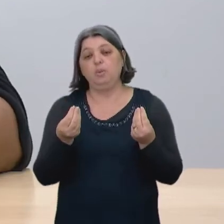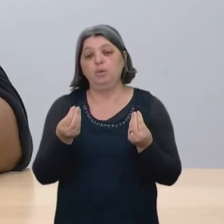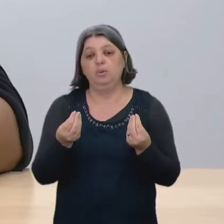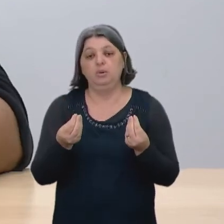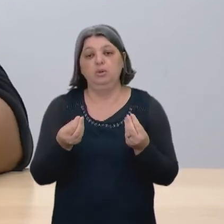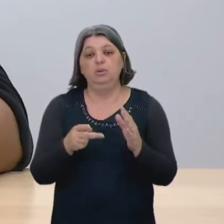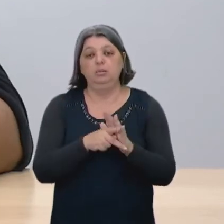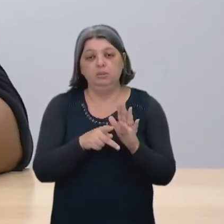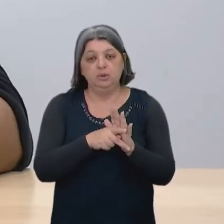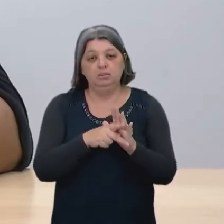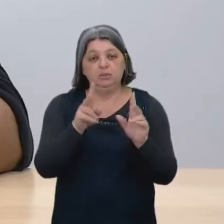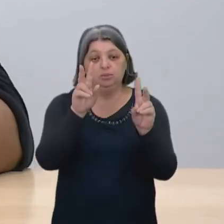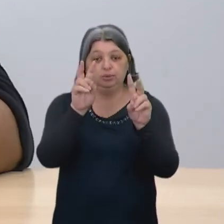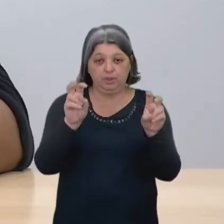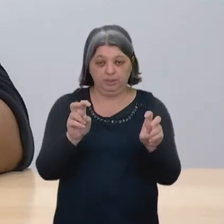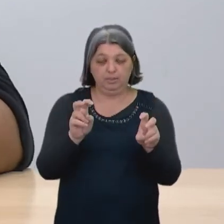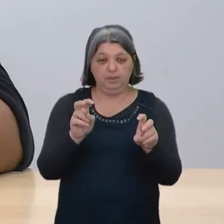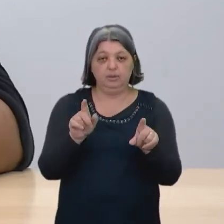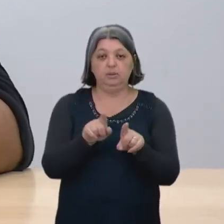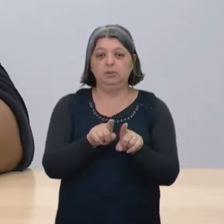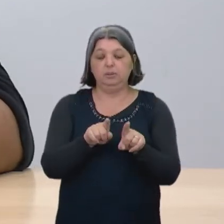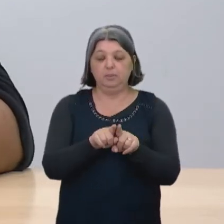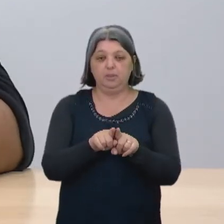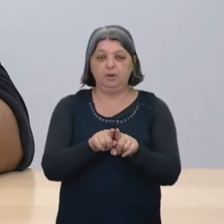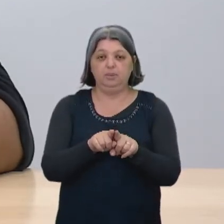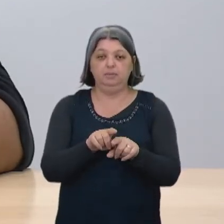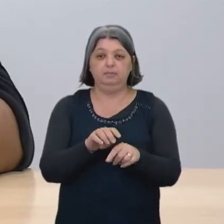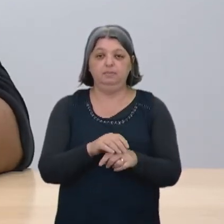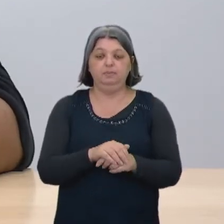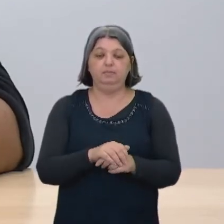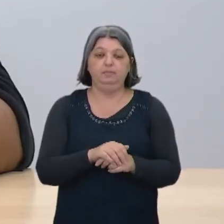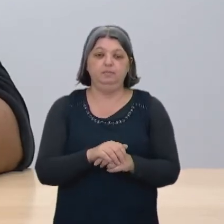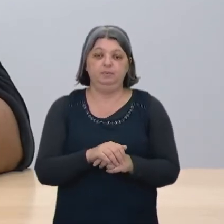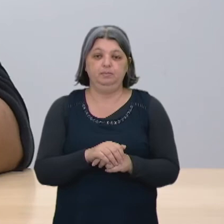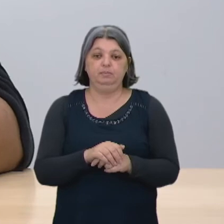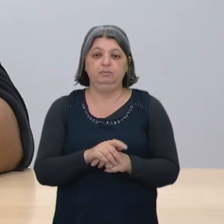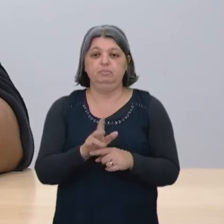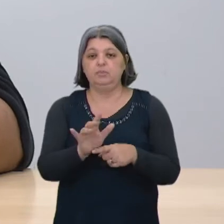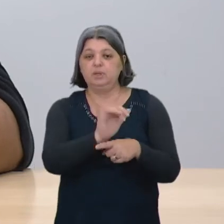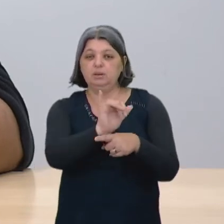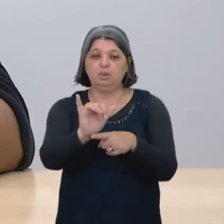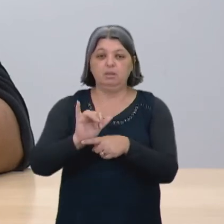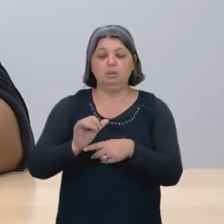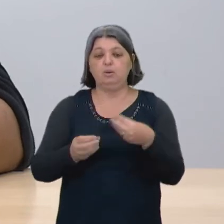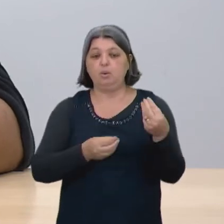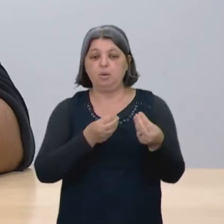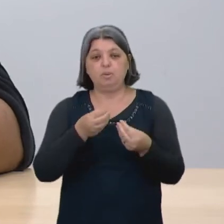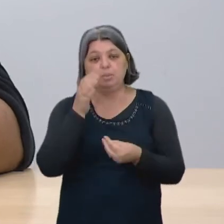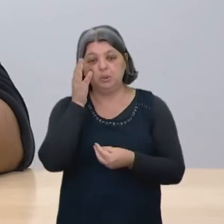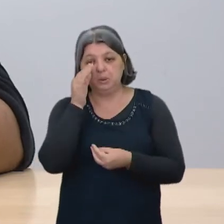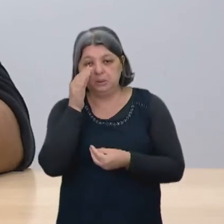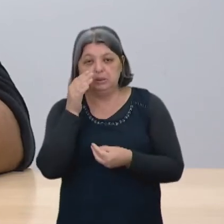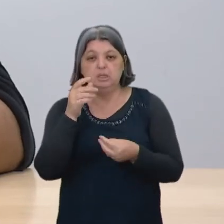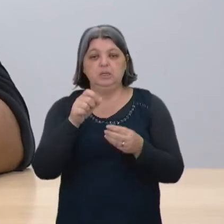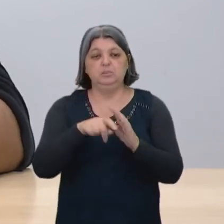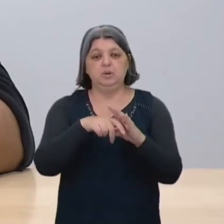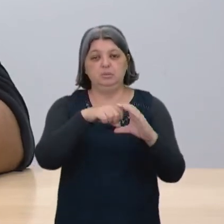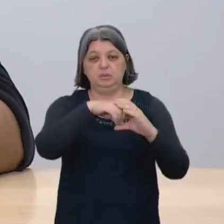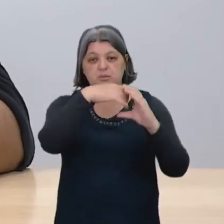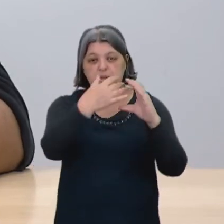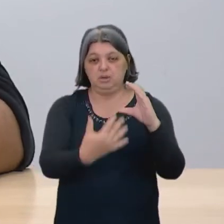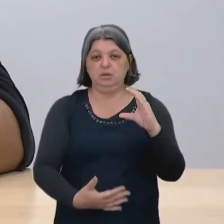a abordagem do tema quanto os esquemas, né? As peculiaridades ali de características